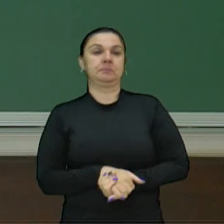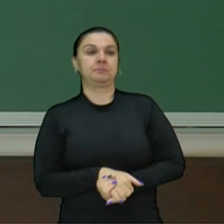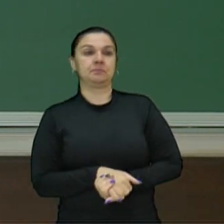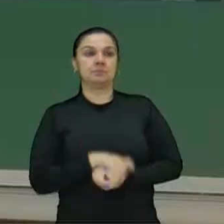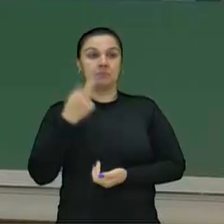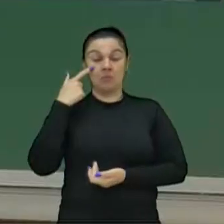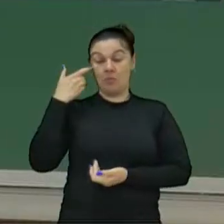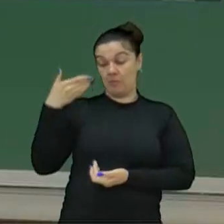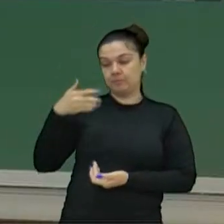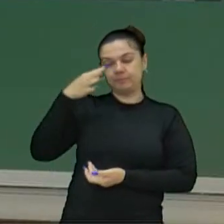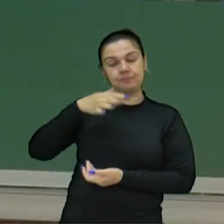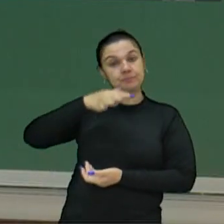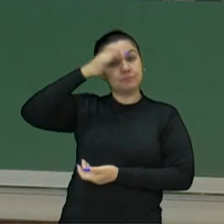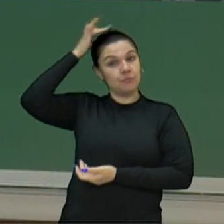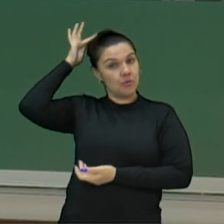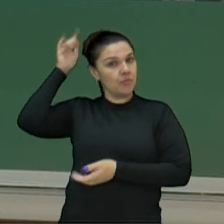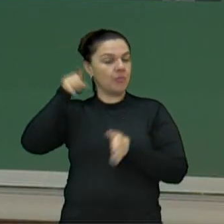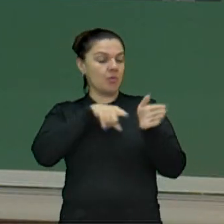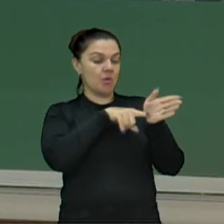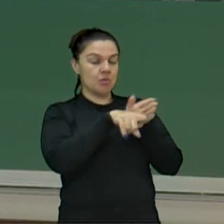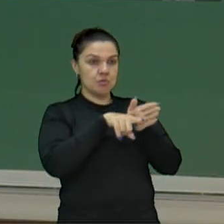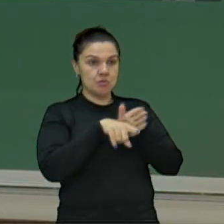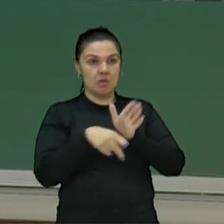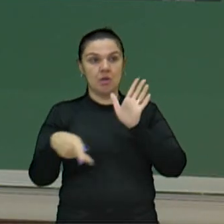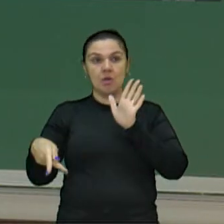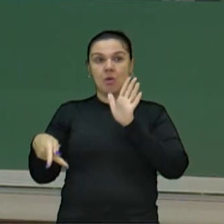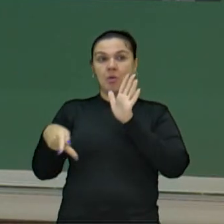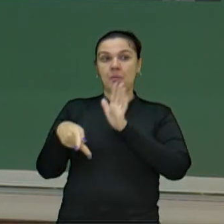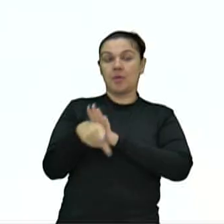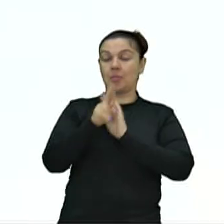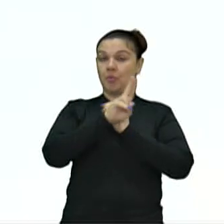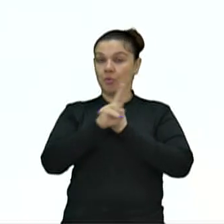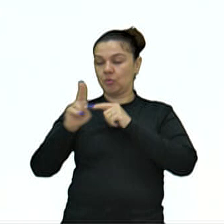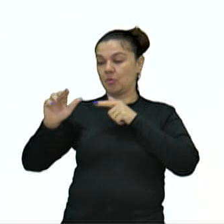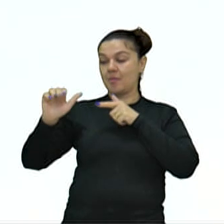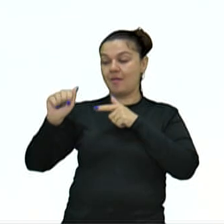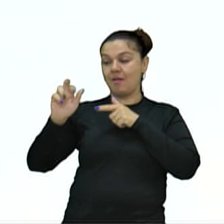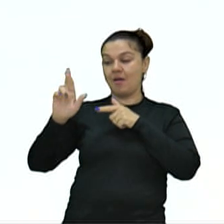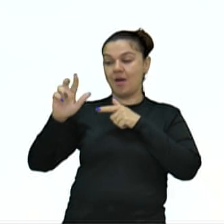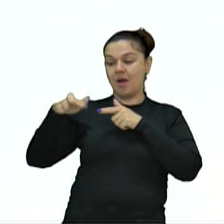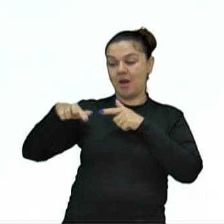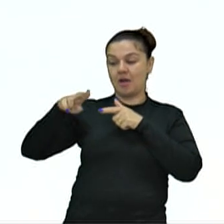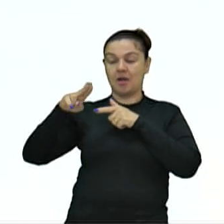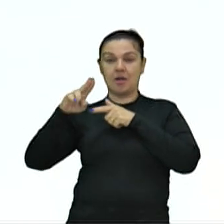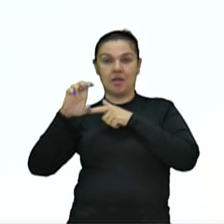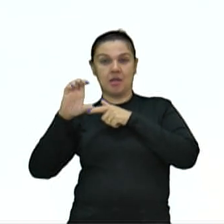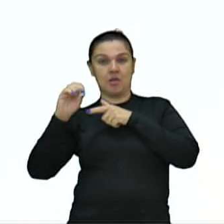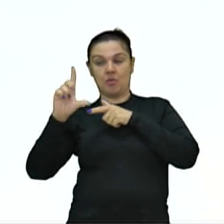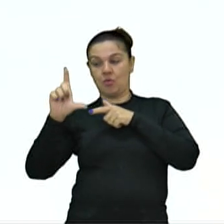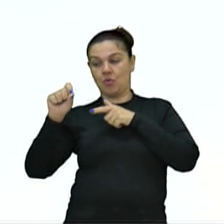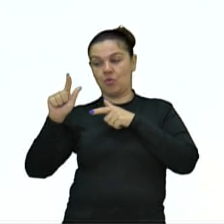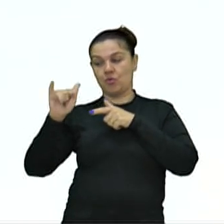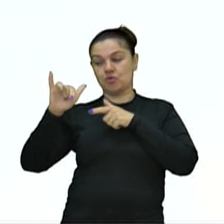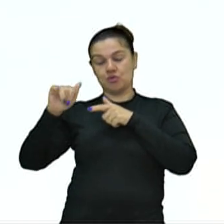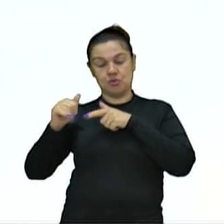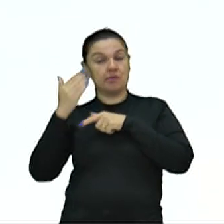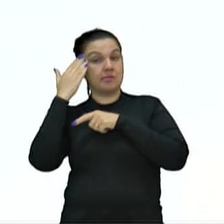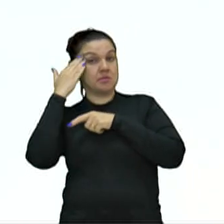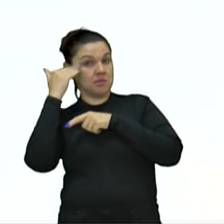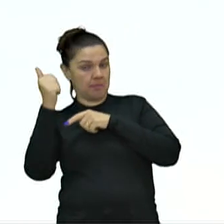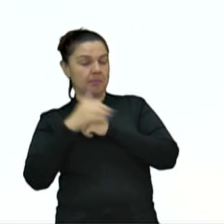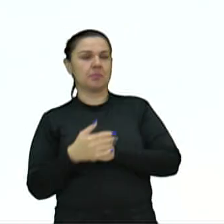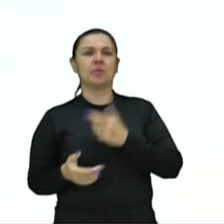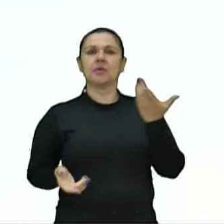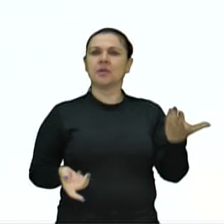De acordo com Michel Foucault, a ciência que estuda os epistemas é a arqueologia do saber. Então, imagine lá a imagem do arqueólogo. É